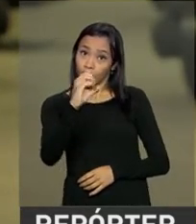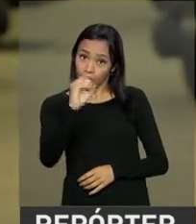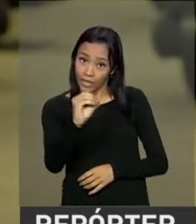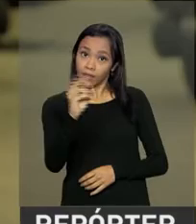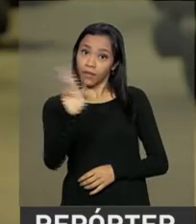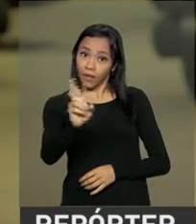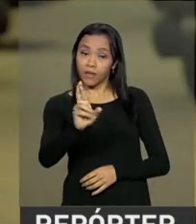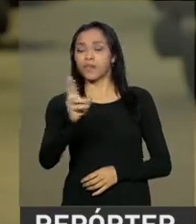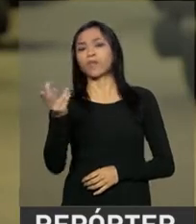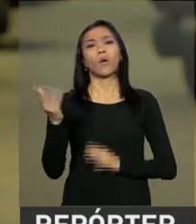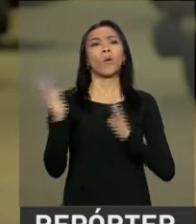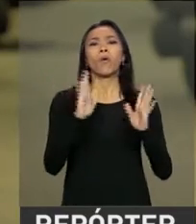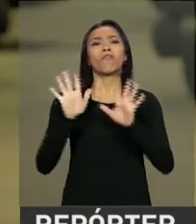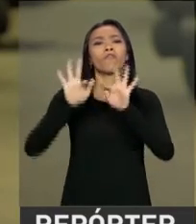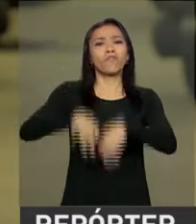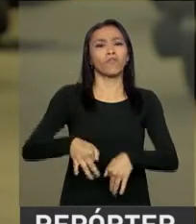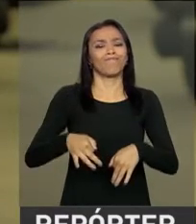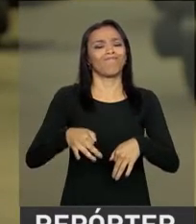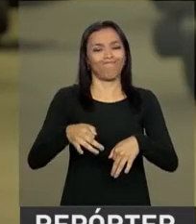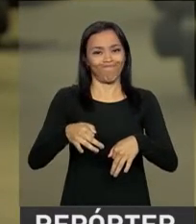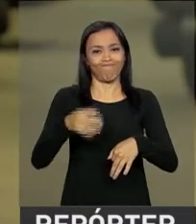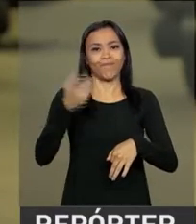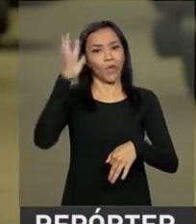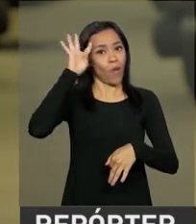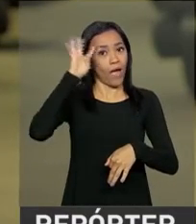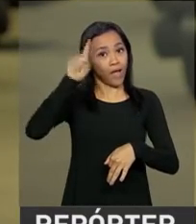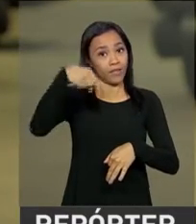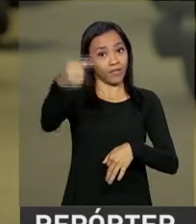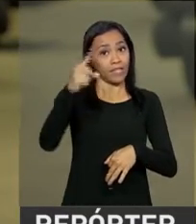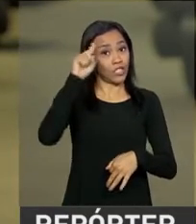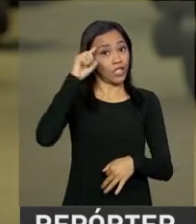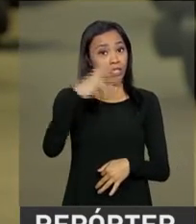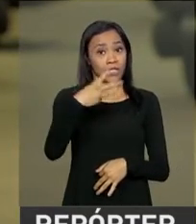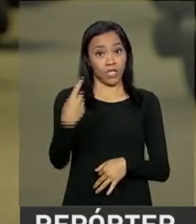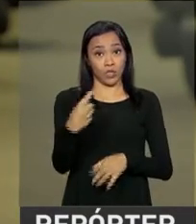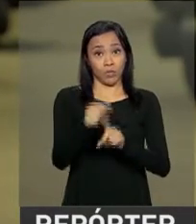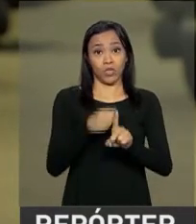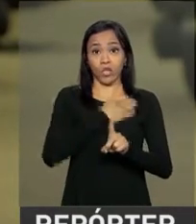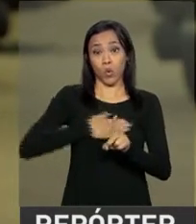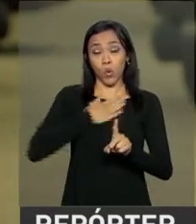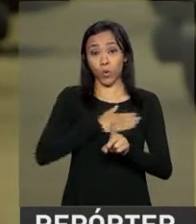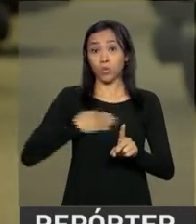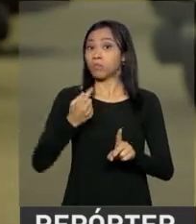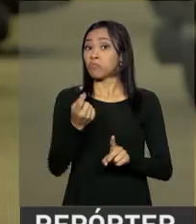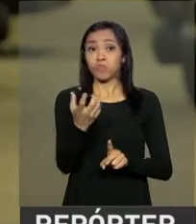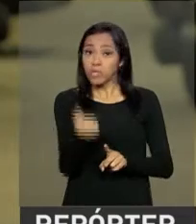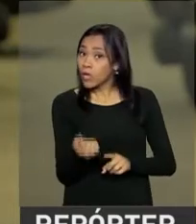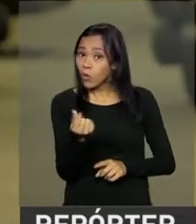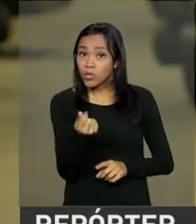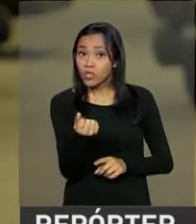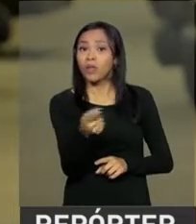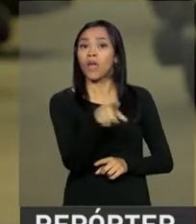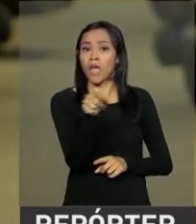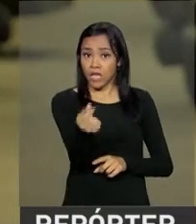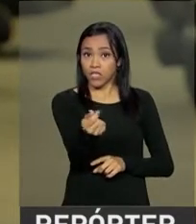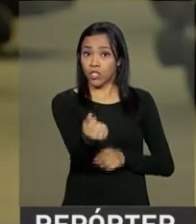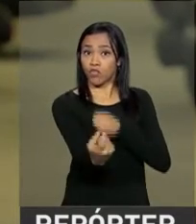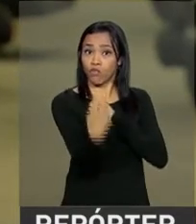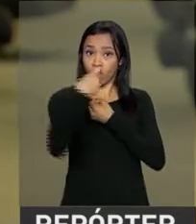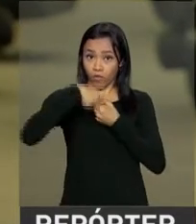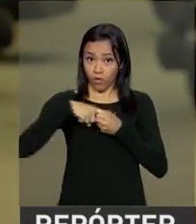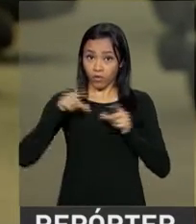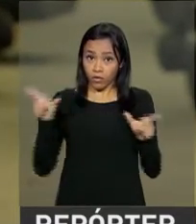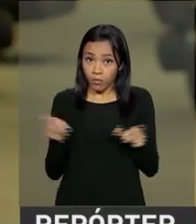prazo termina na próxima quarta-feira, dia 31 de agosto, e caso esse valor não seja sacado, eles retornam ao Fundo de Amparo ao